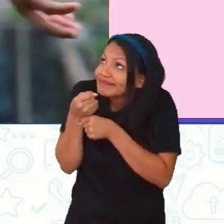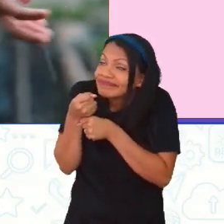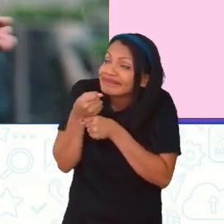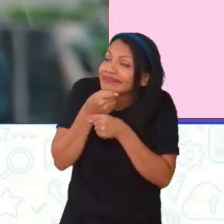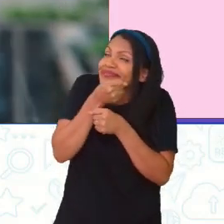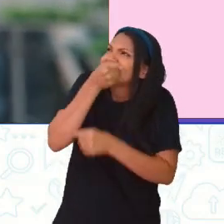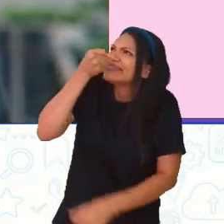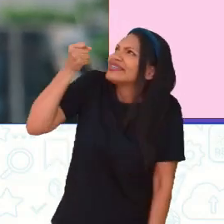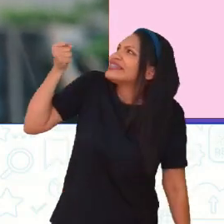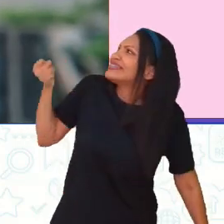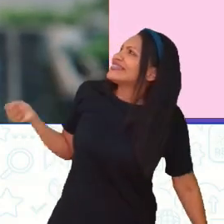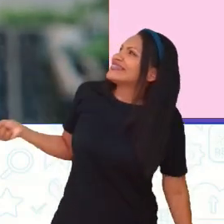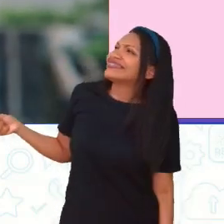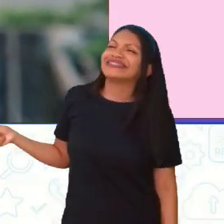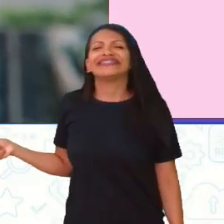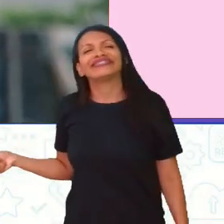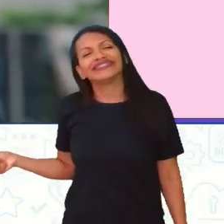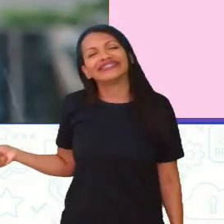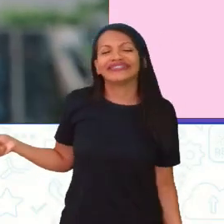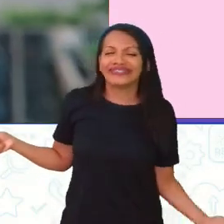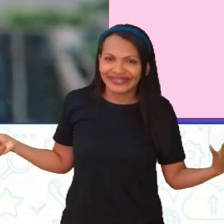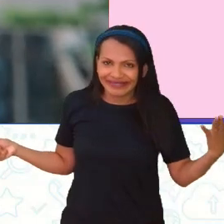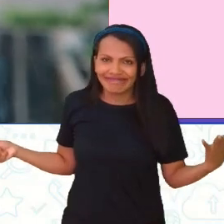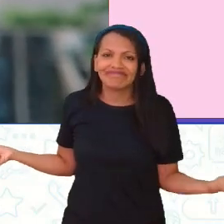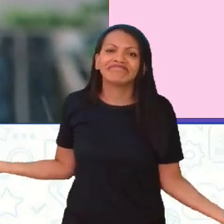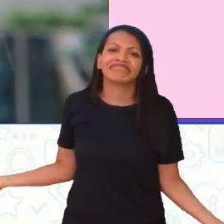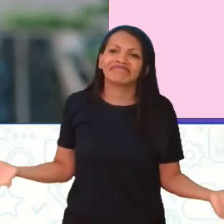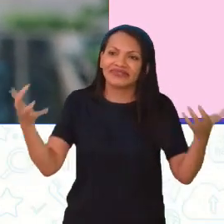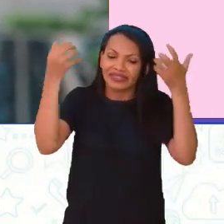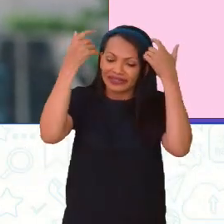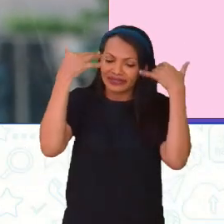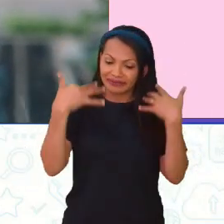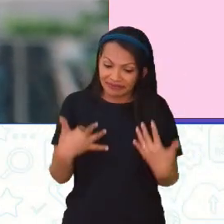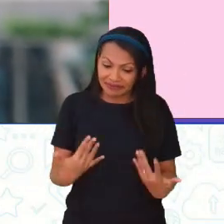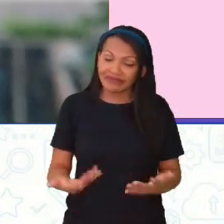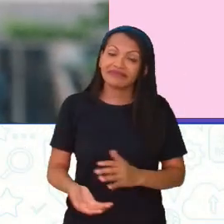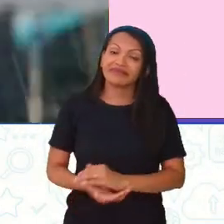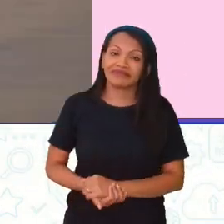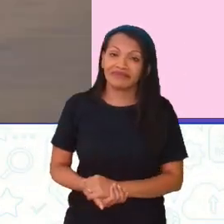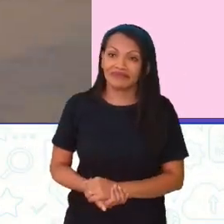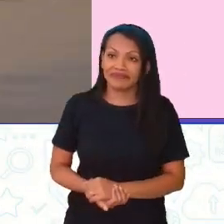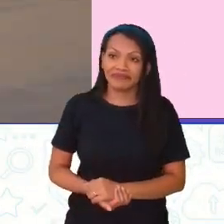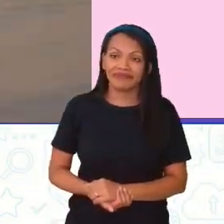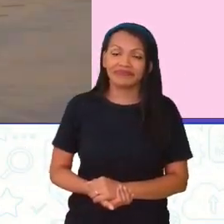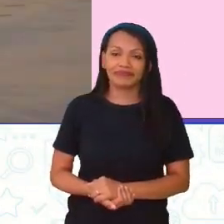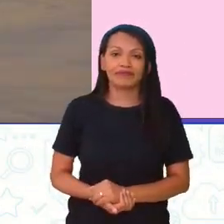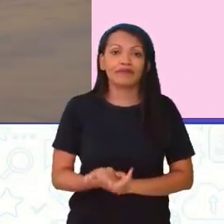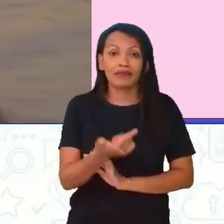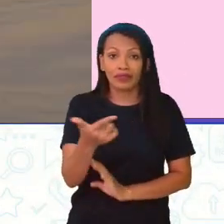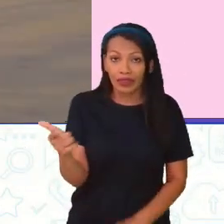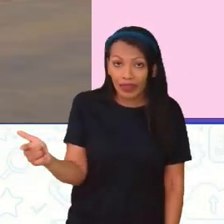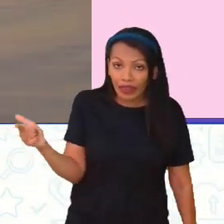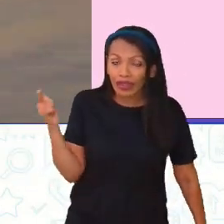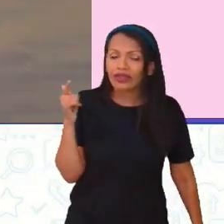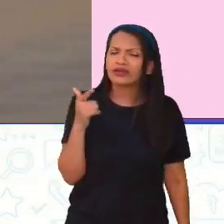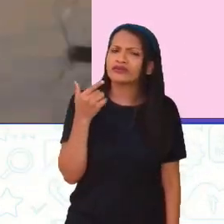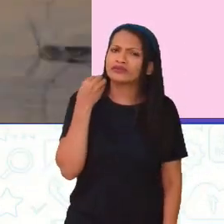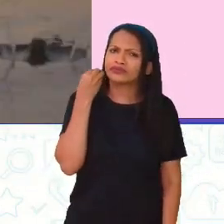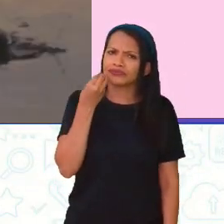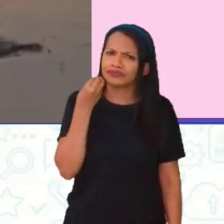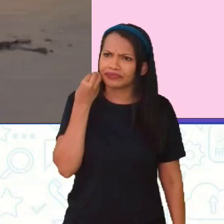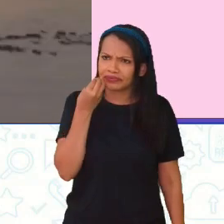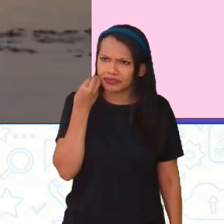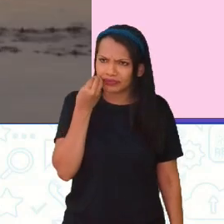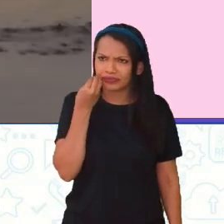Você só, sem o guarda-chuva e não se molhar. É verdade isso. Bom, outro experimento determinístico,